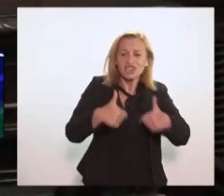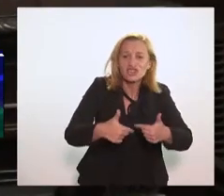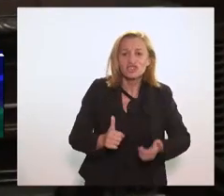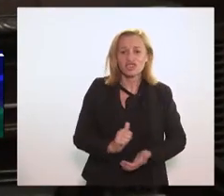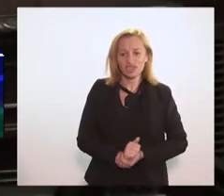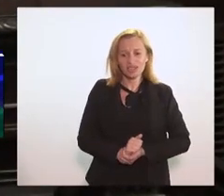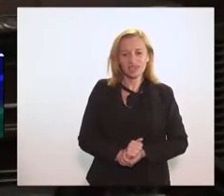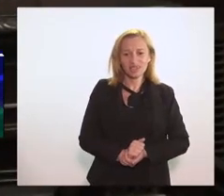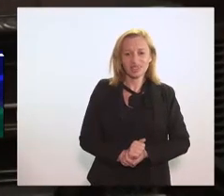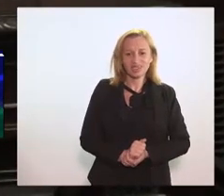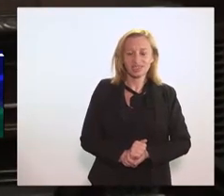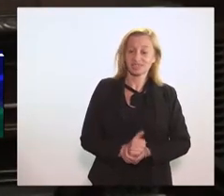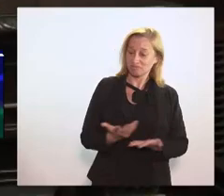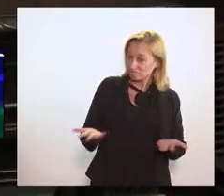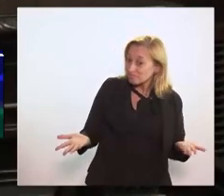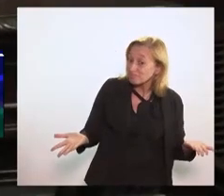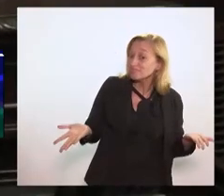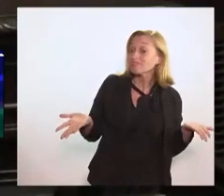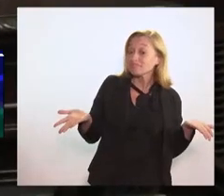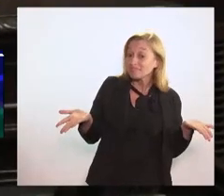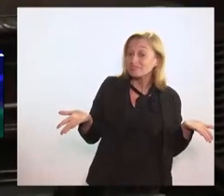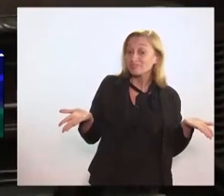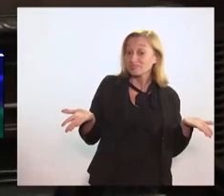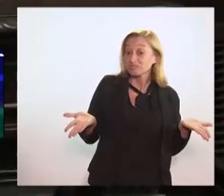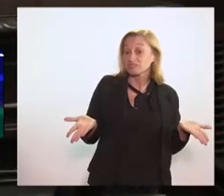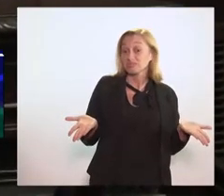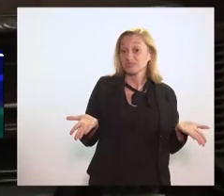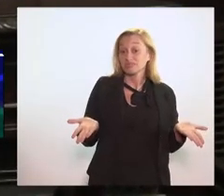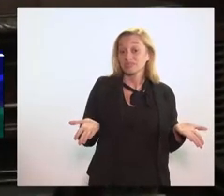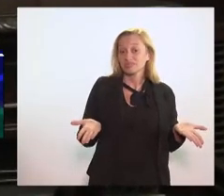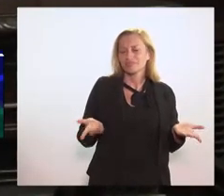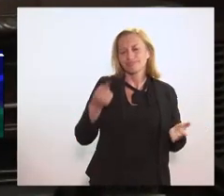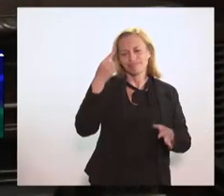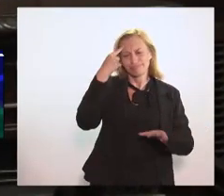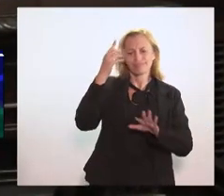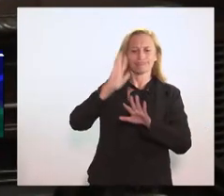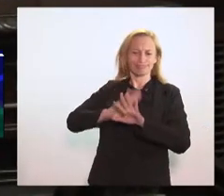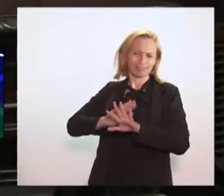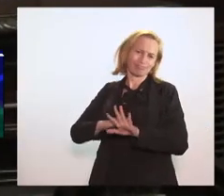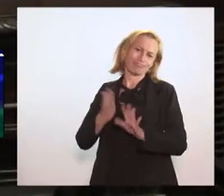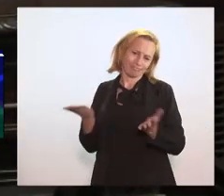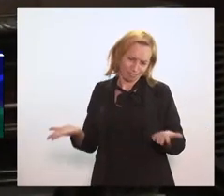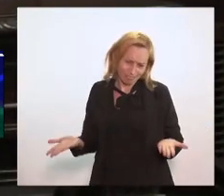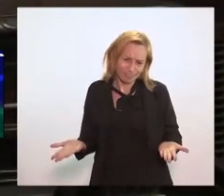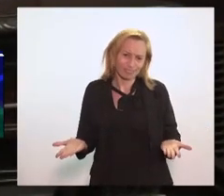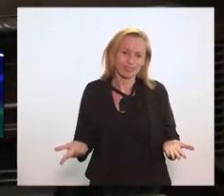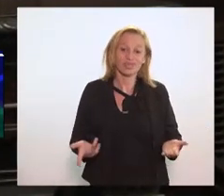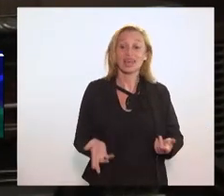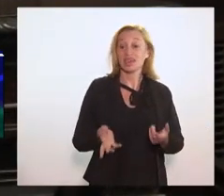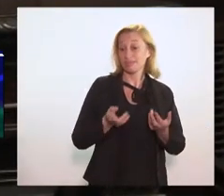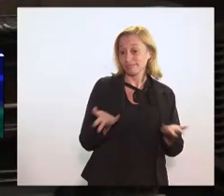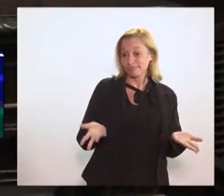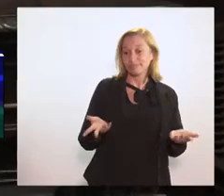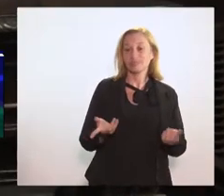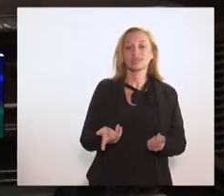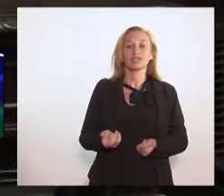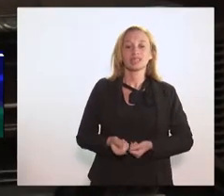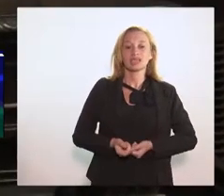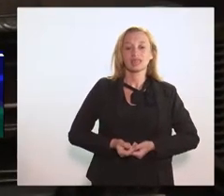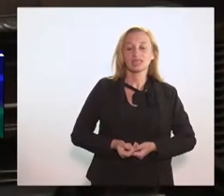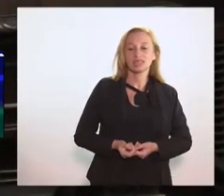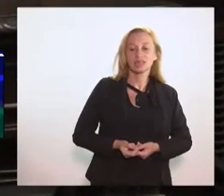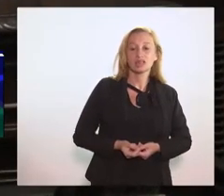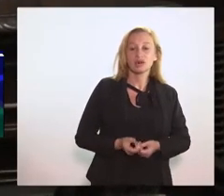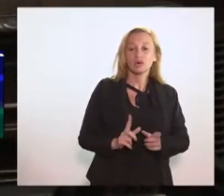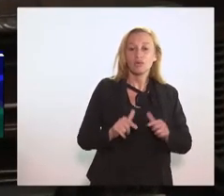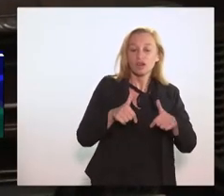nos impõe um embate, sem dúvida nenhuma, um embate no campo ideológico. Porém, no que diz respeito à menor intervenção